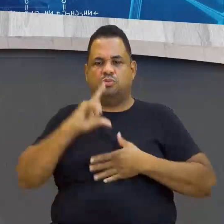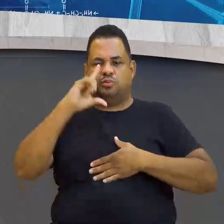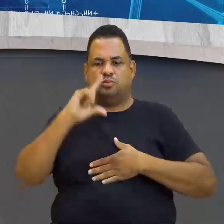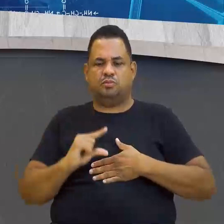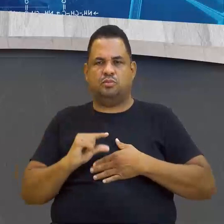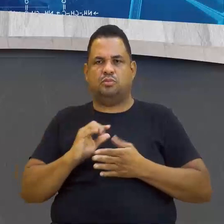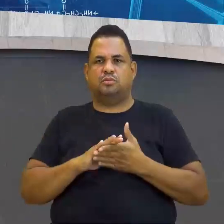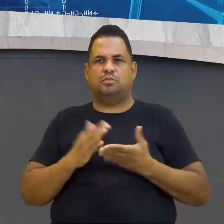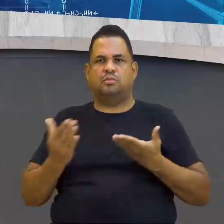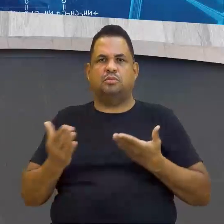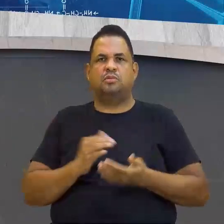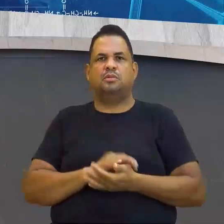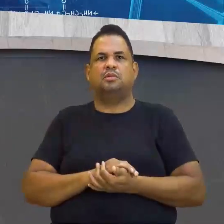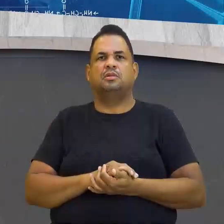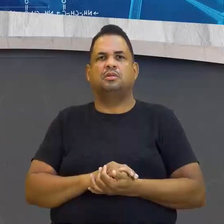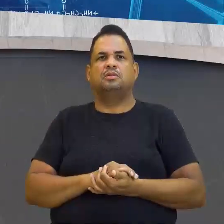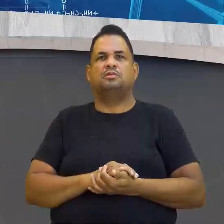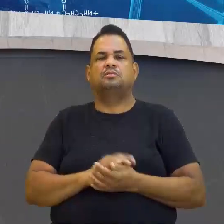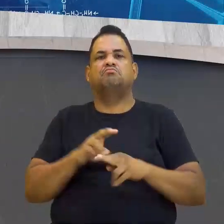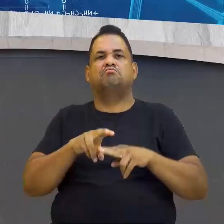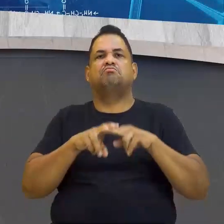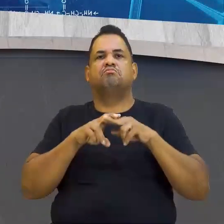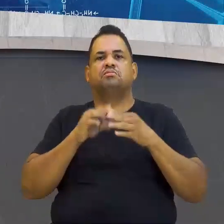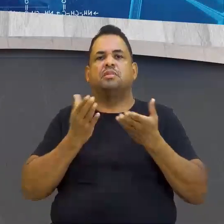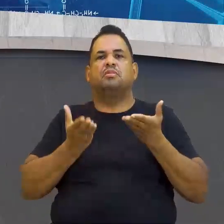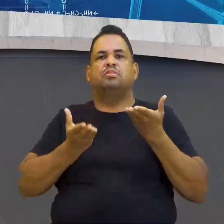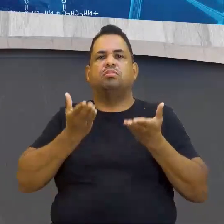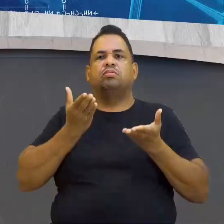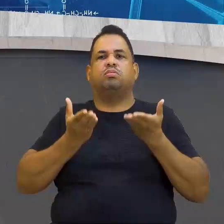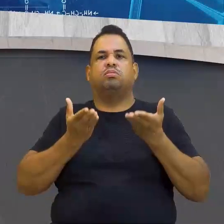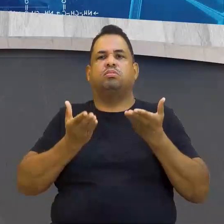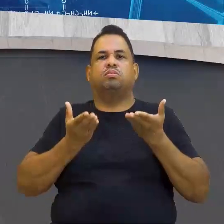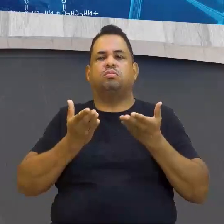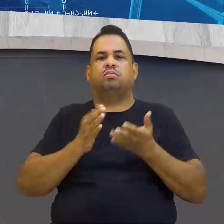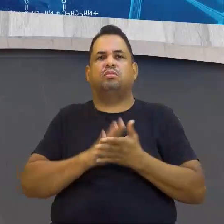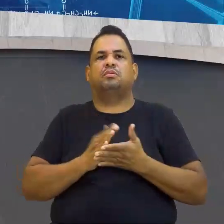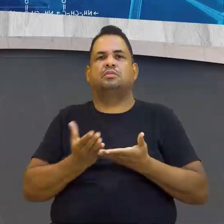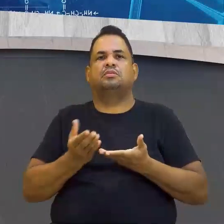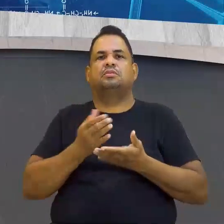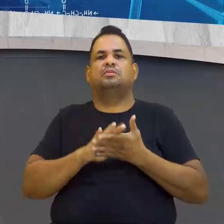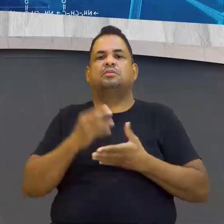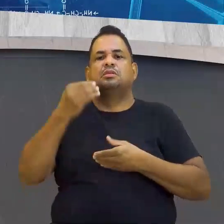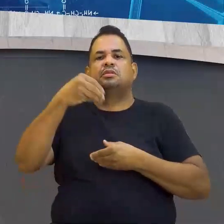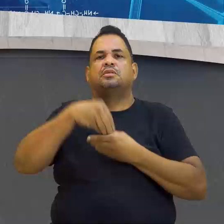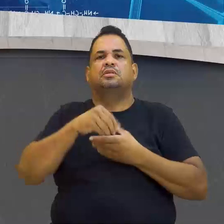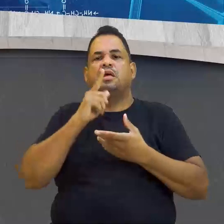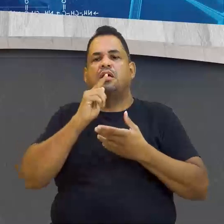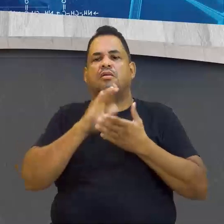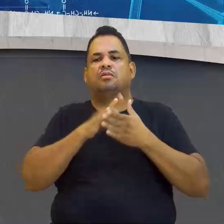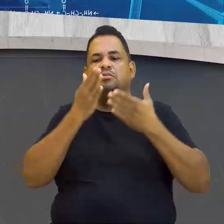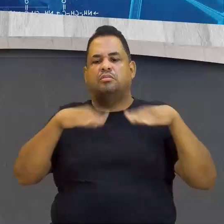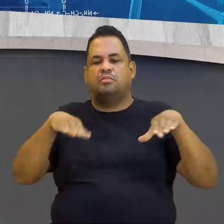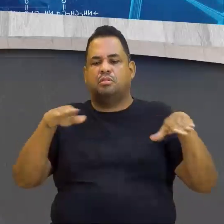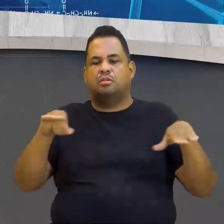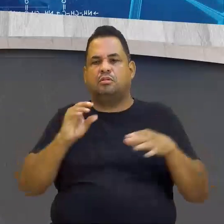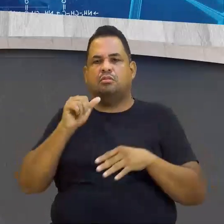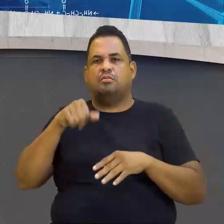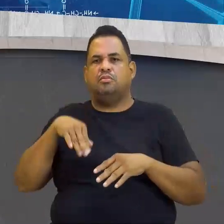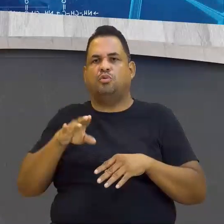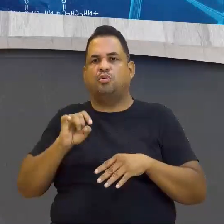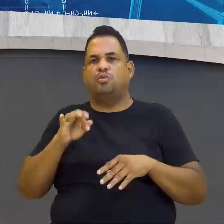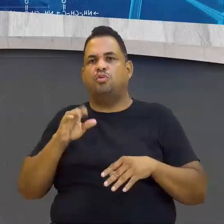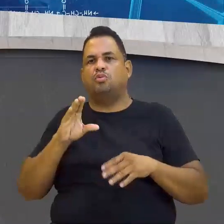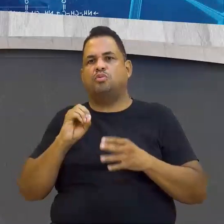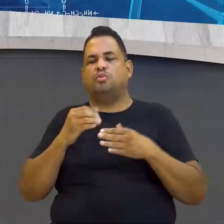em relação a ela e por isso que a gente flutua com muita facilidade no Mar Morto. Tranquilo? Então era esse comentário que eu queria fazer